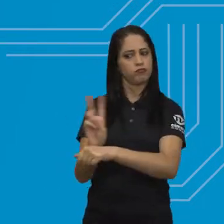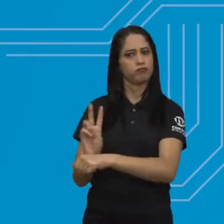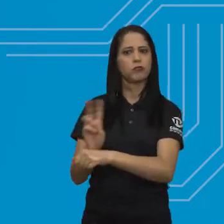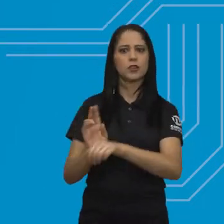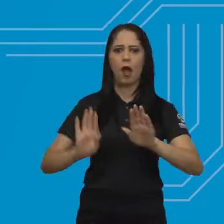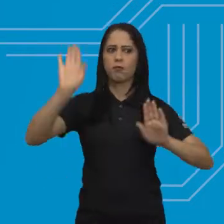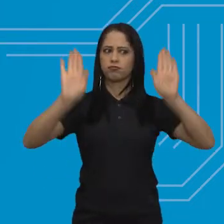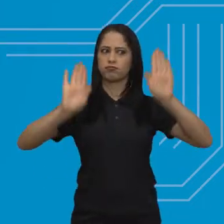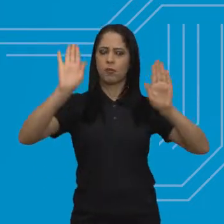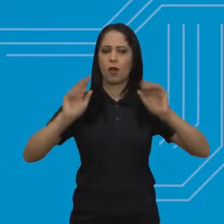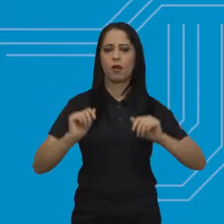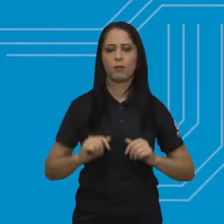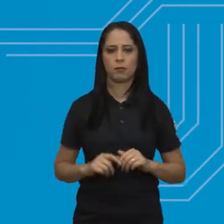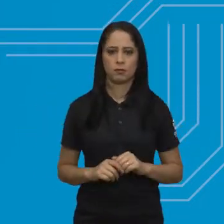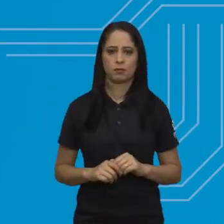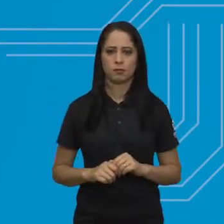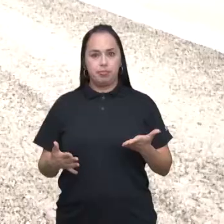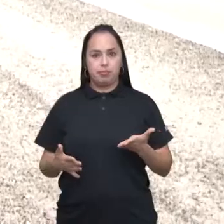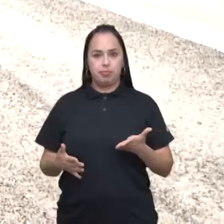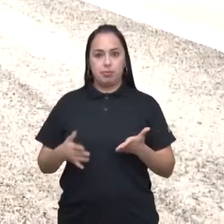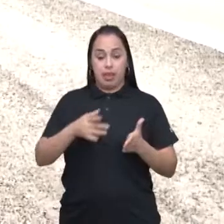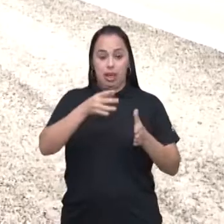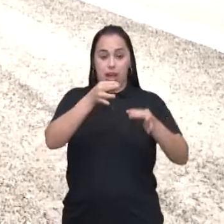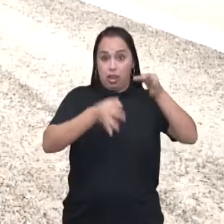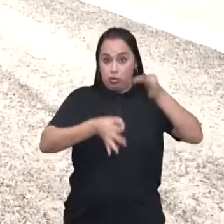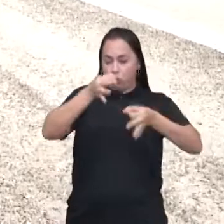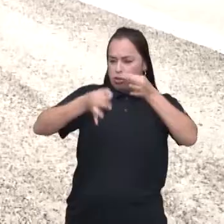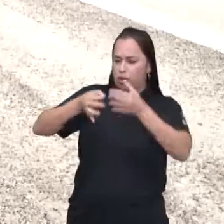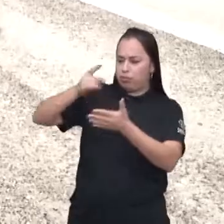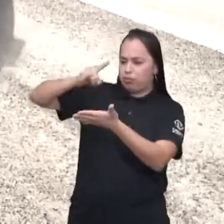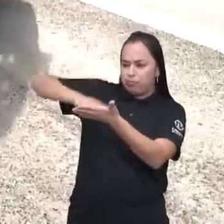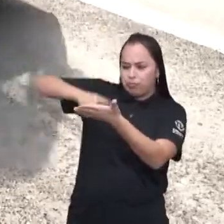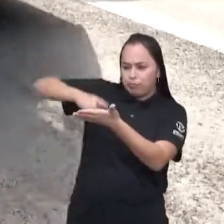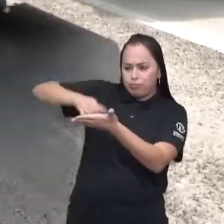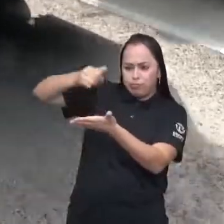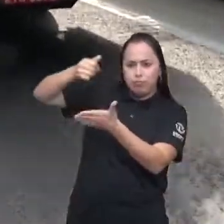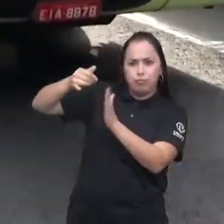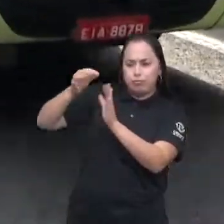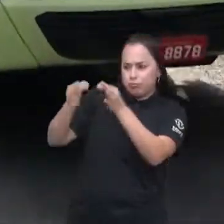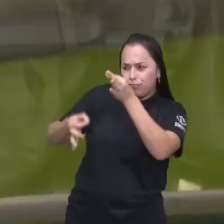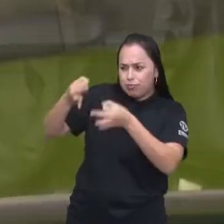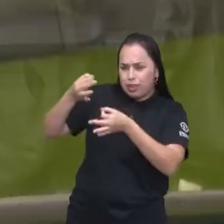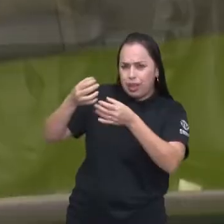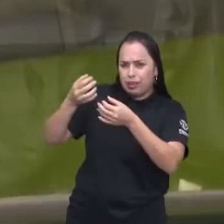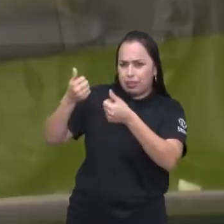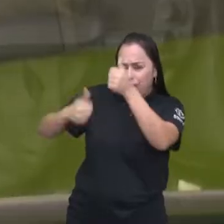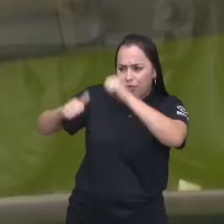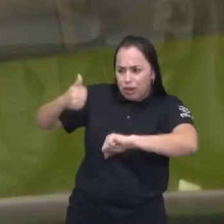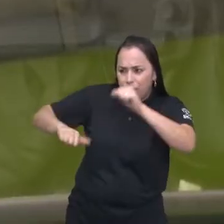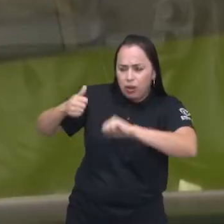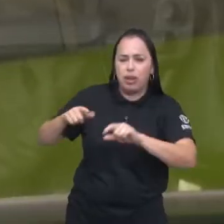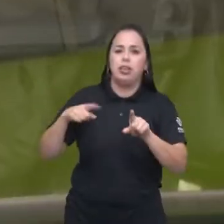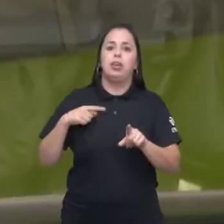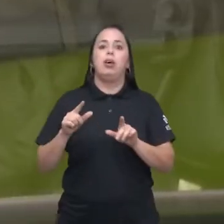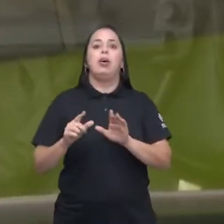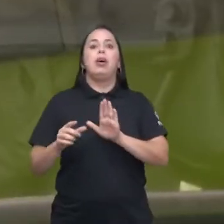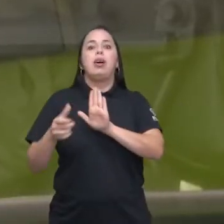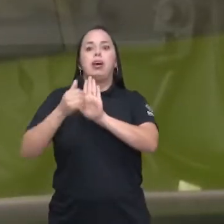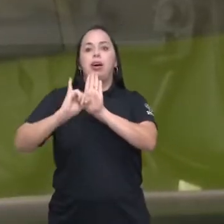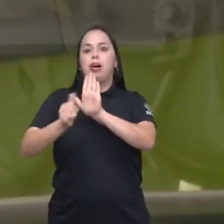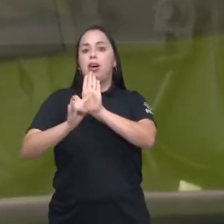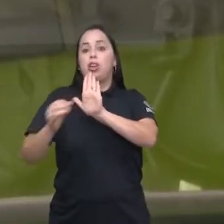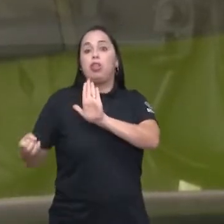deve fiscalizar o andamento da licitação após atender recomendações da justiça São José dos Campos